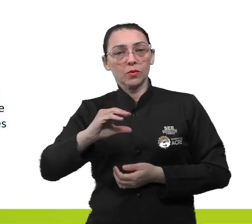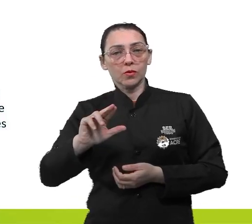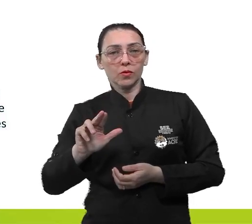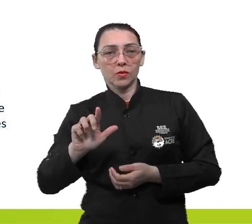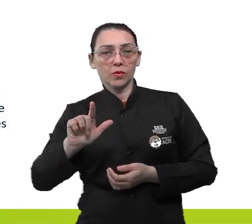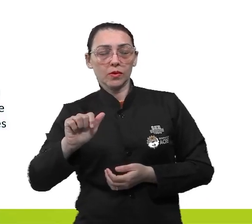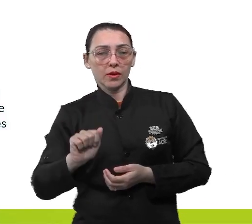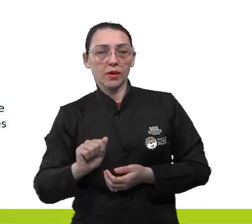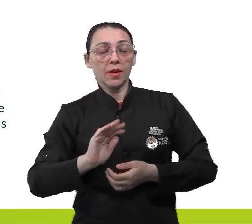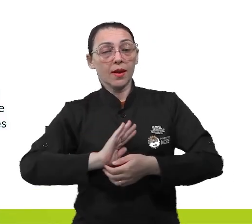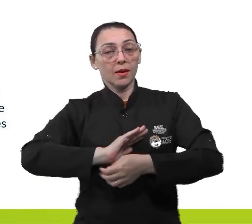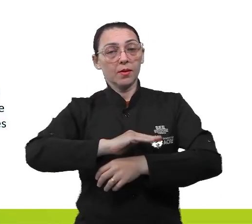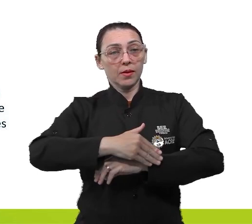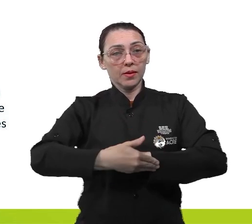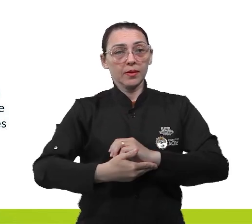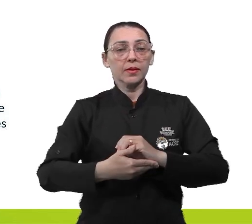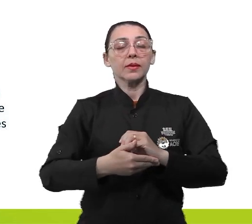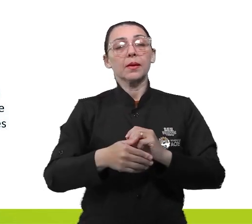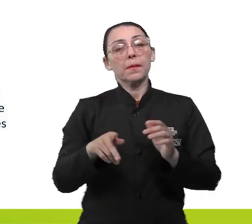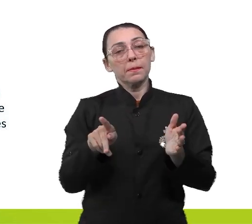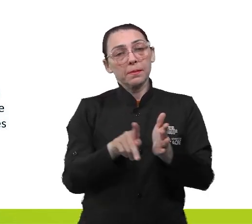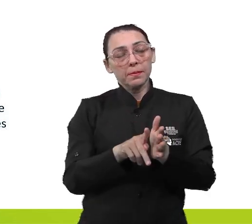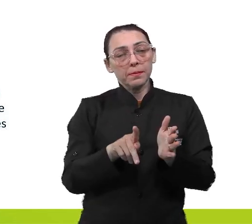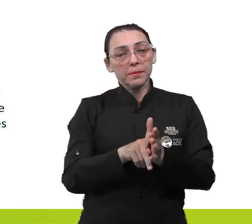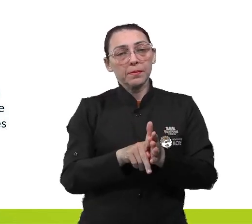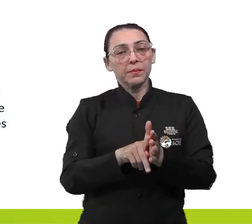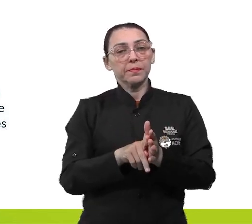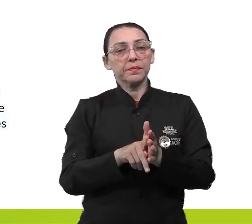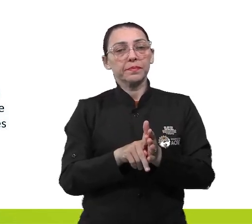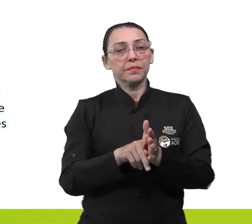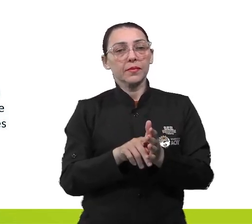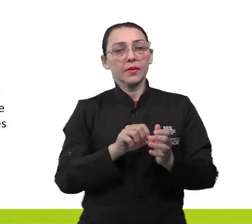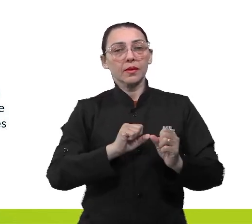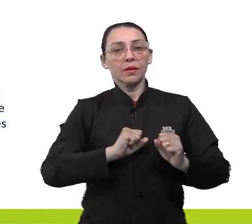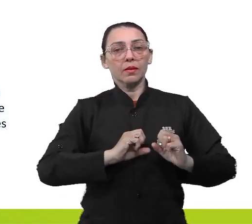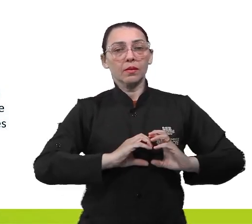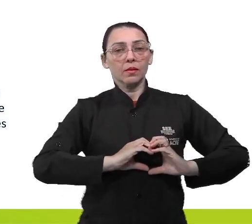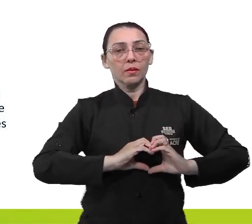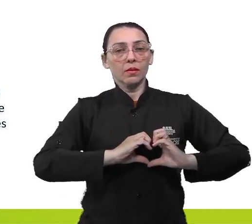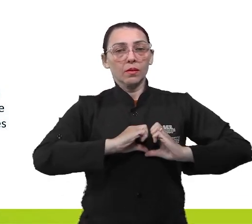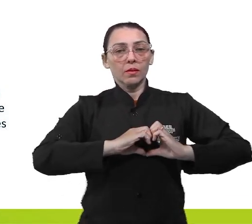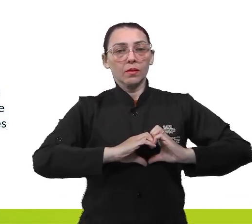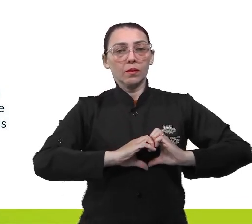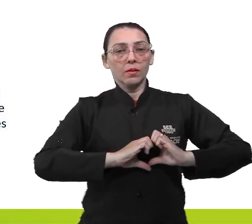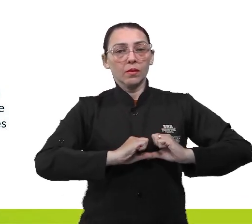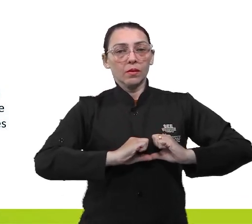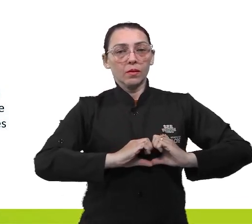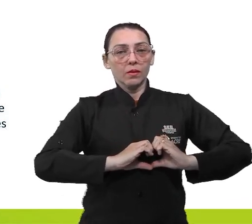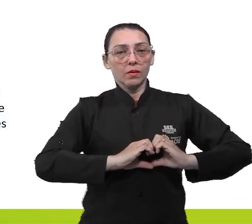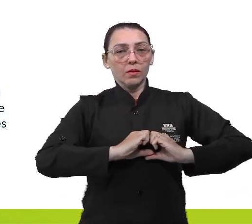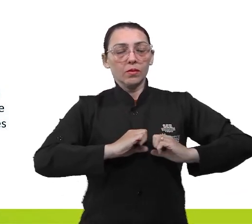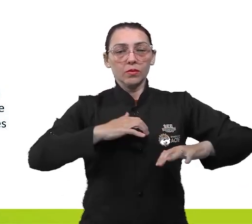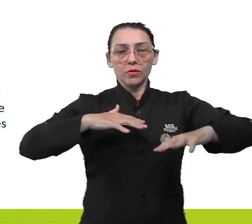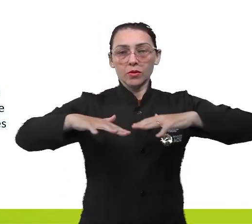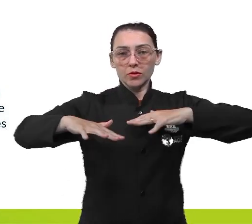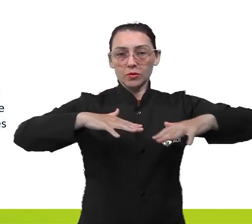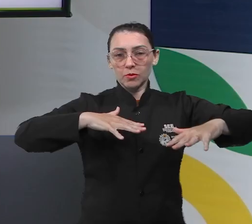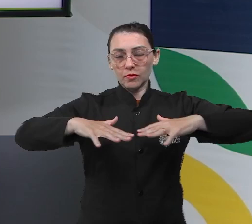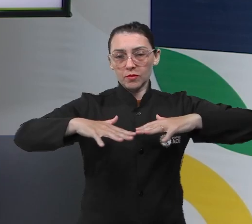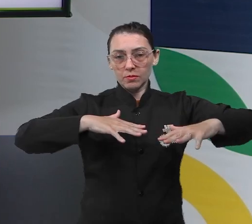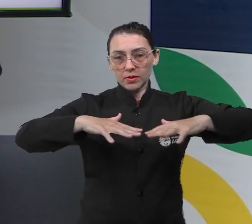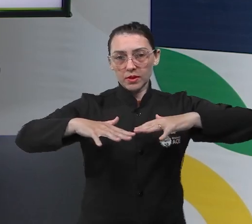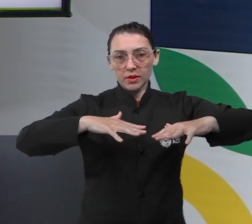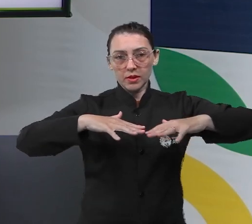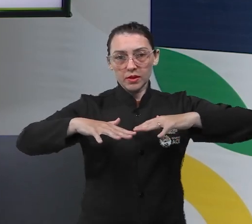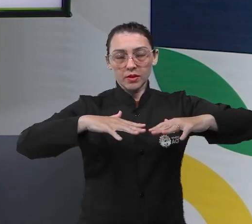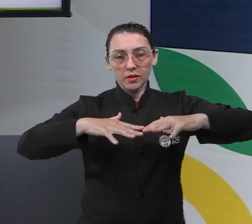só. É um músculo, né, especializado na contração dos músculos, nos nossos movimentos, tá